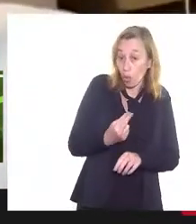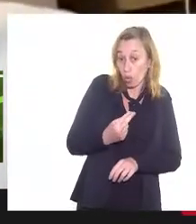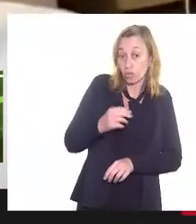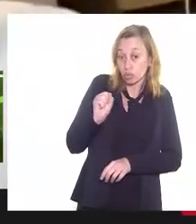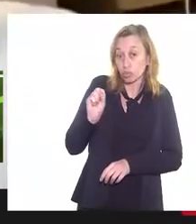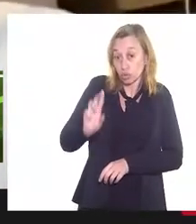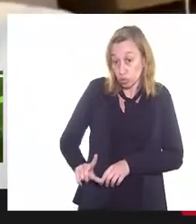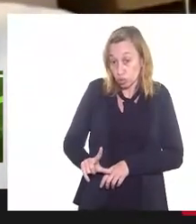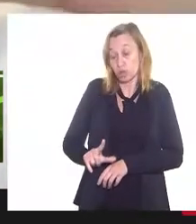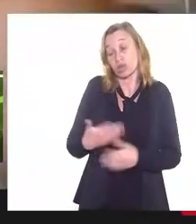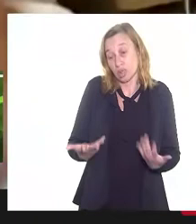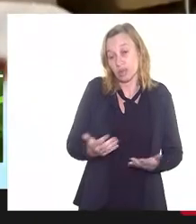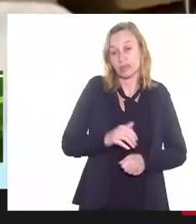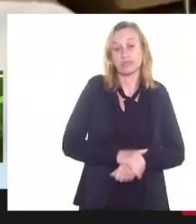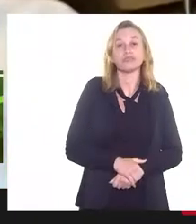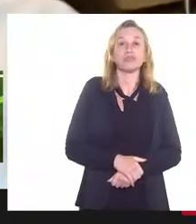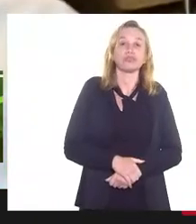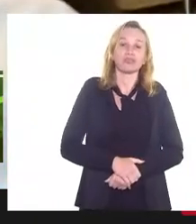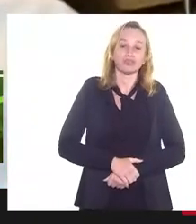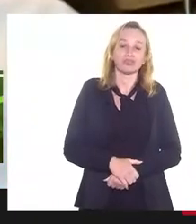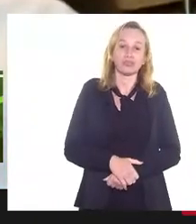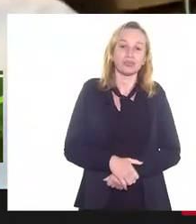dos Reis, Paraty, etc.